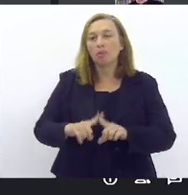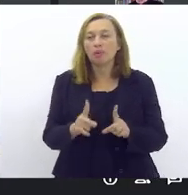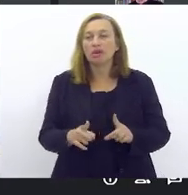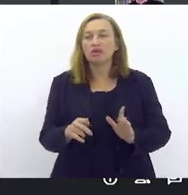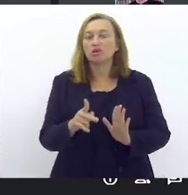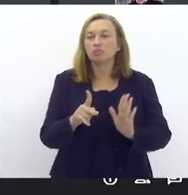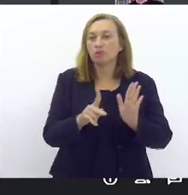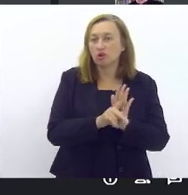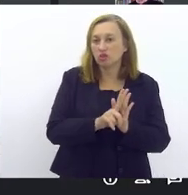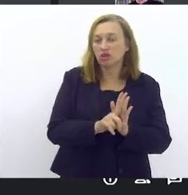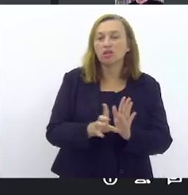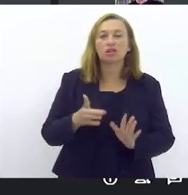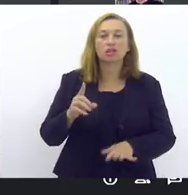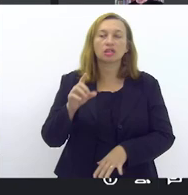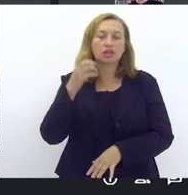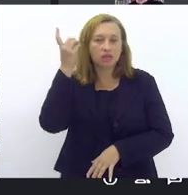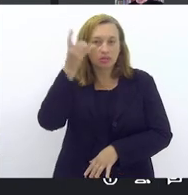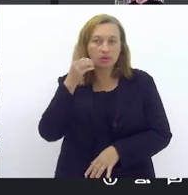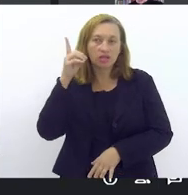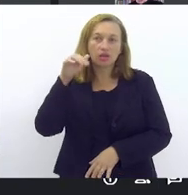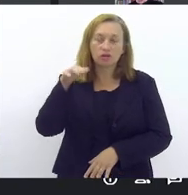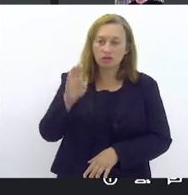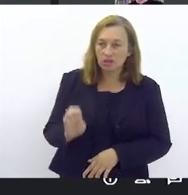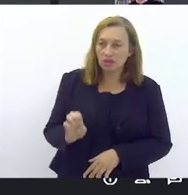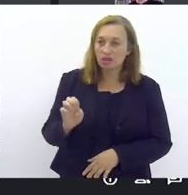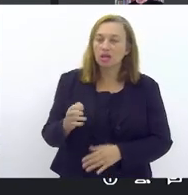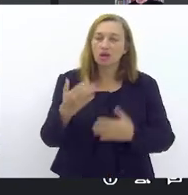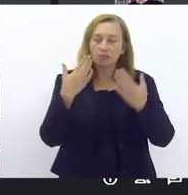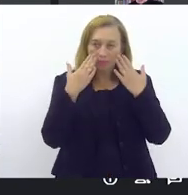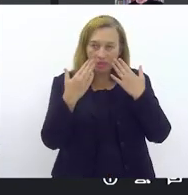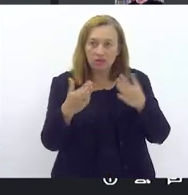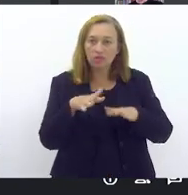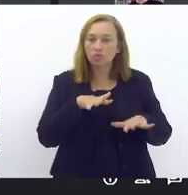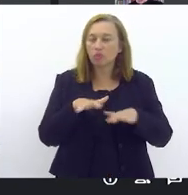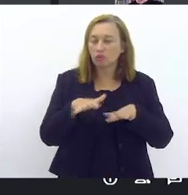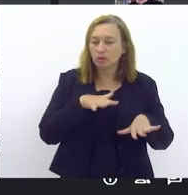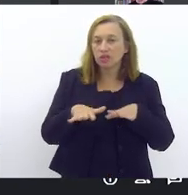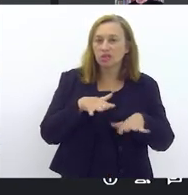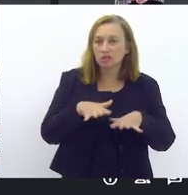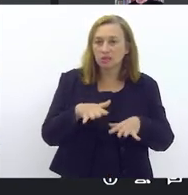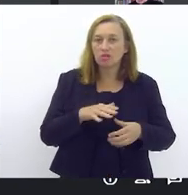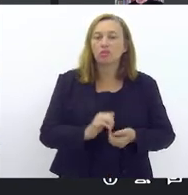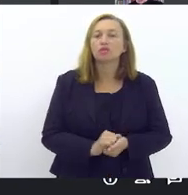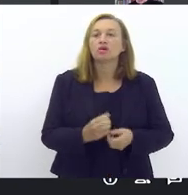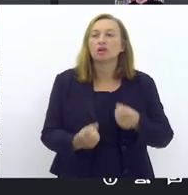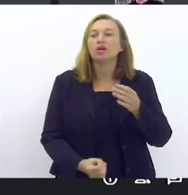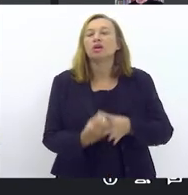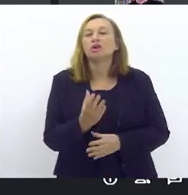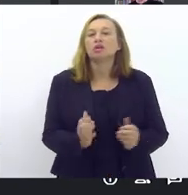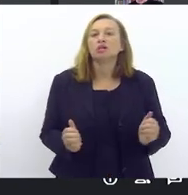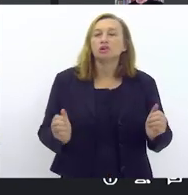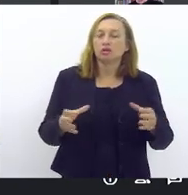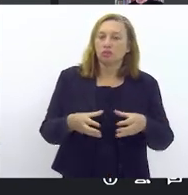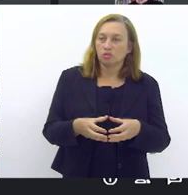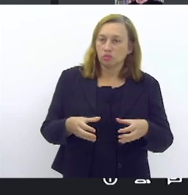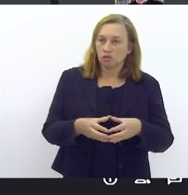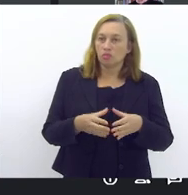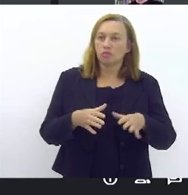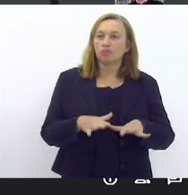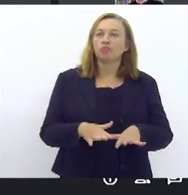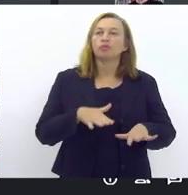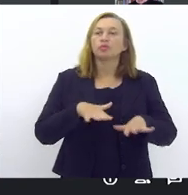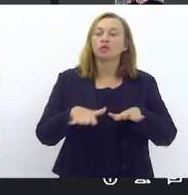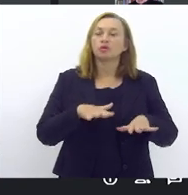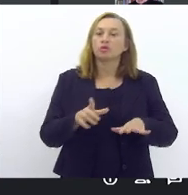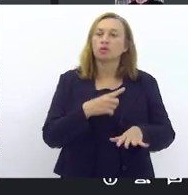que a deputada Luciana Cavalcante apresentou, fruto da mobilização, né, que foi construído coletivamente com o movimento Somos